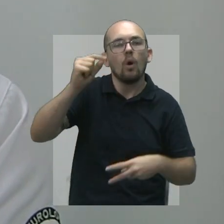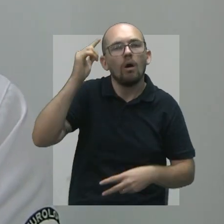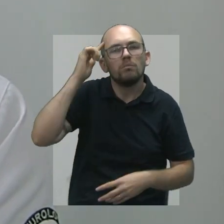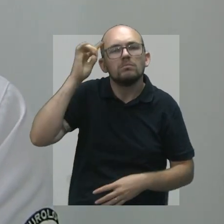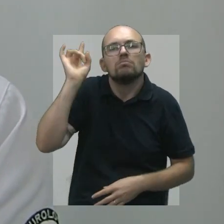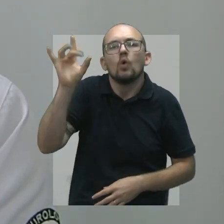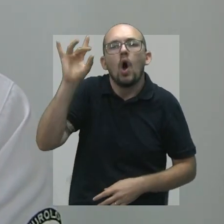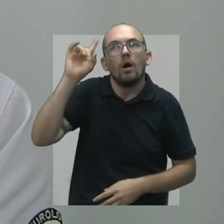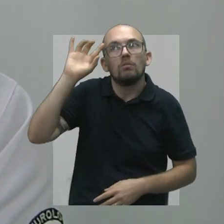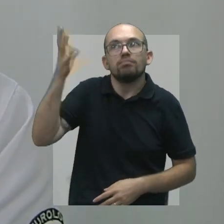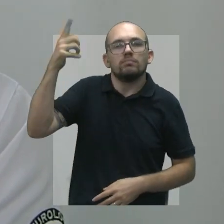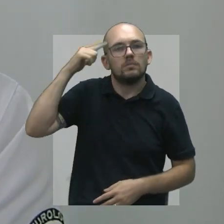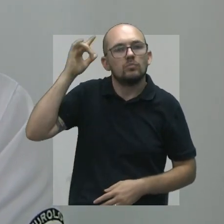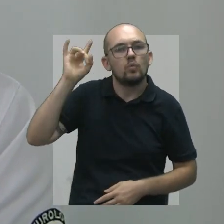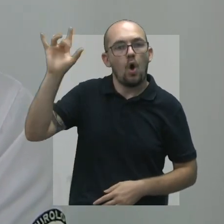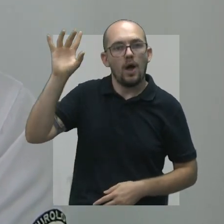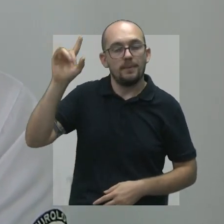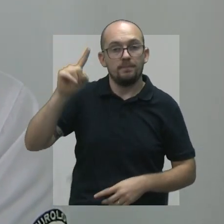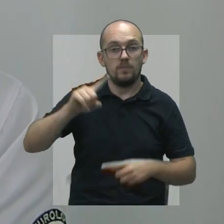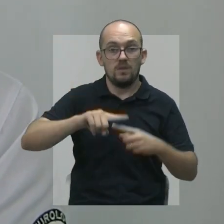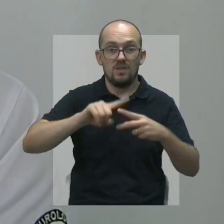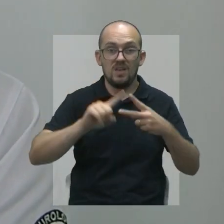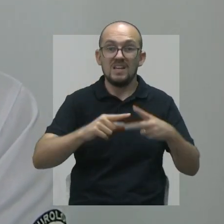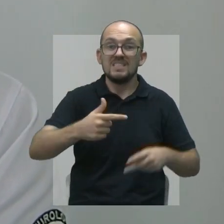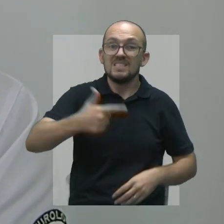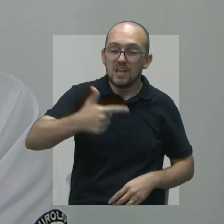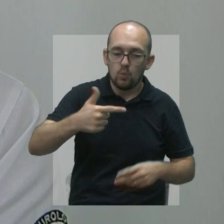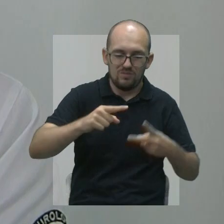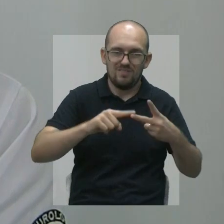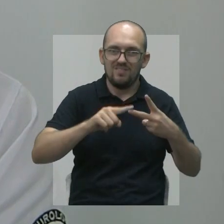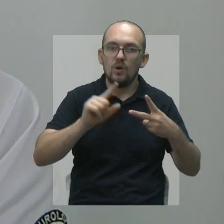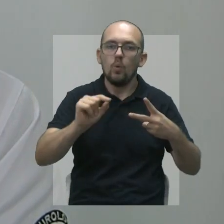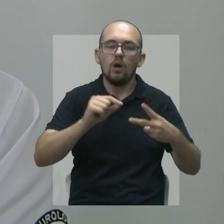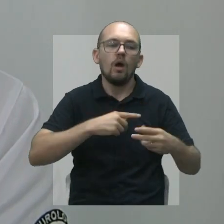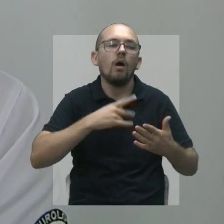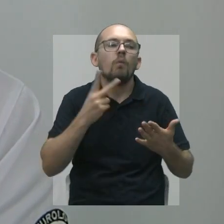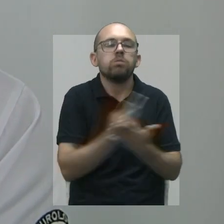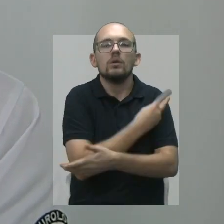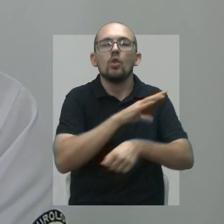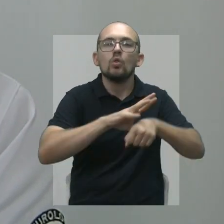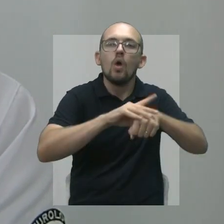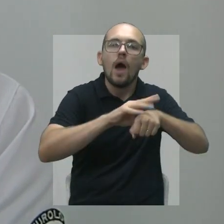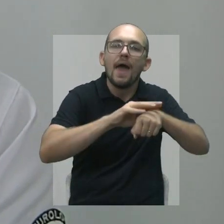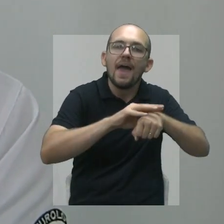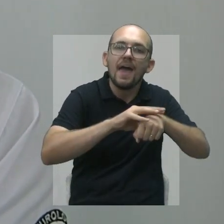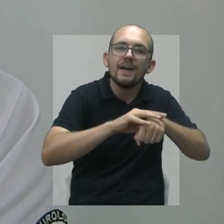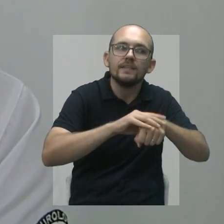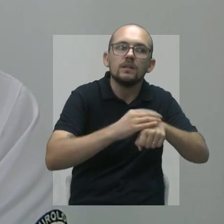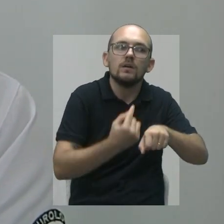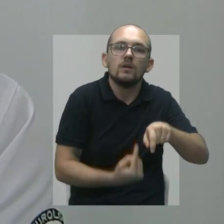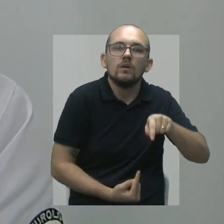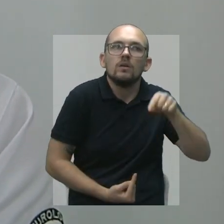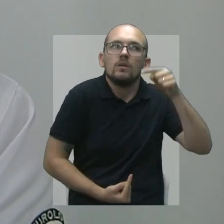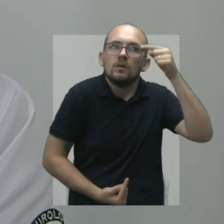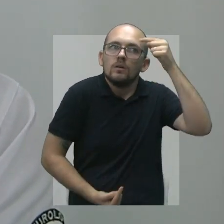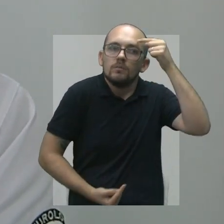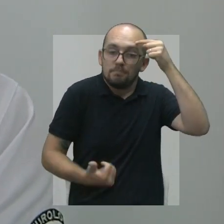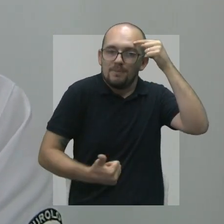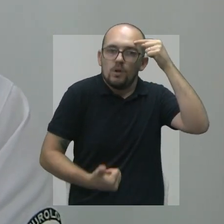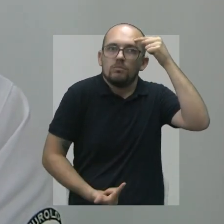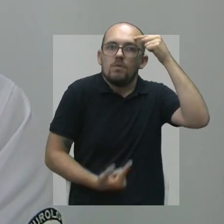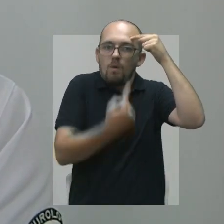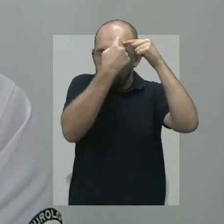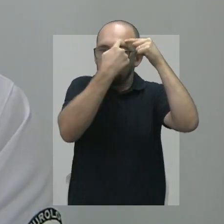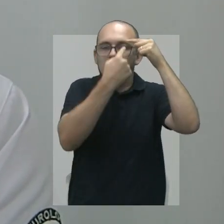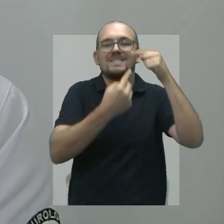Cefaleias secundárias são aquelas que existe uma doença ou existe uma causa que secundariamente causa a dor de